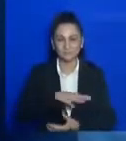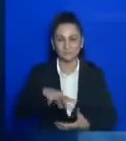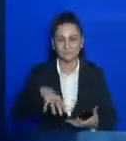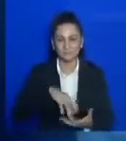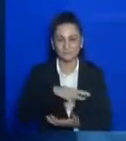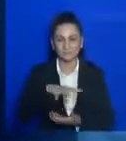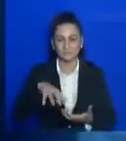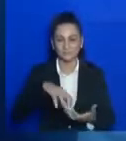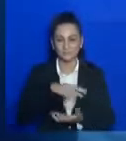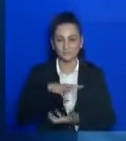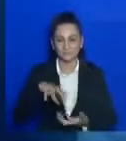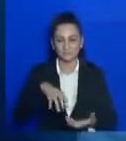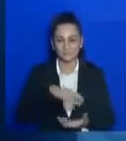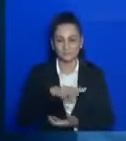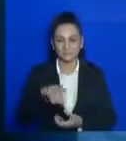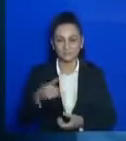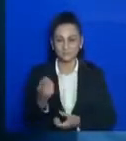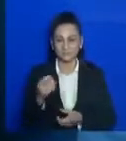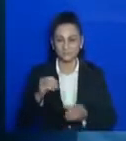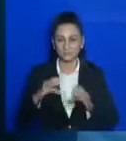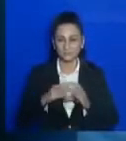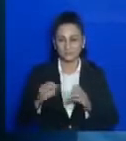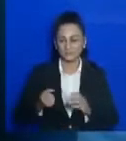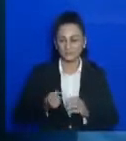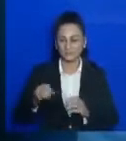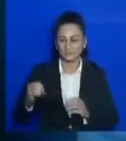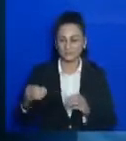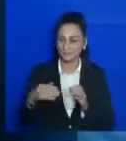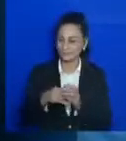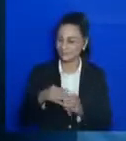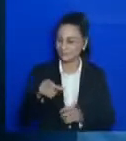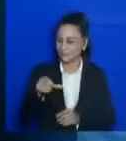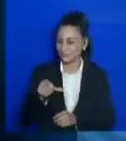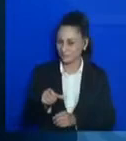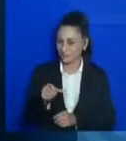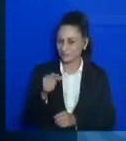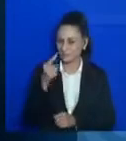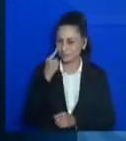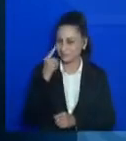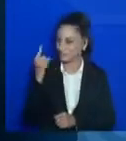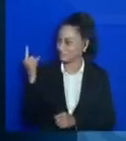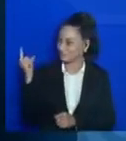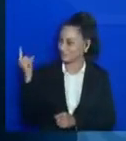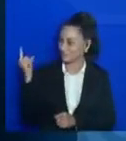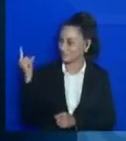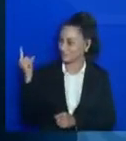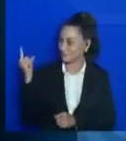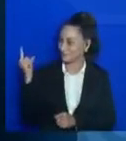Globo recarregado. Embaralhando 10 bolas numeradas de 0 a 9.